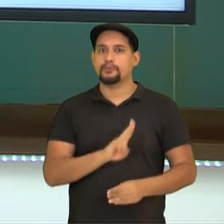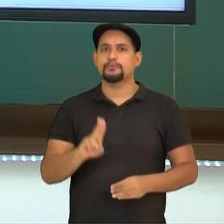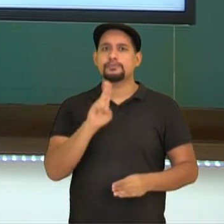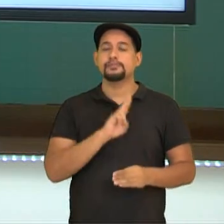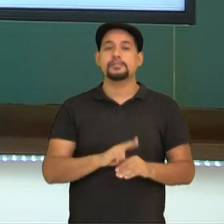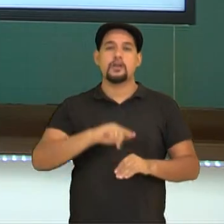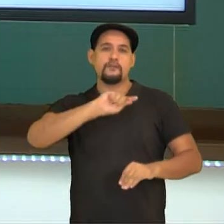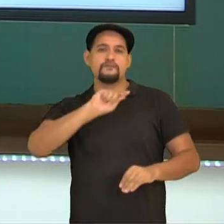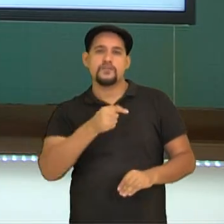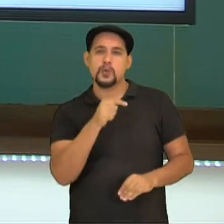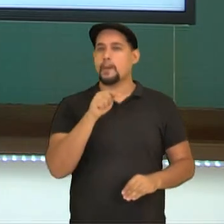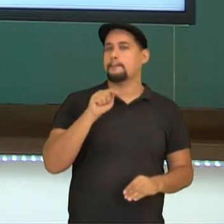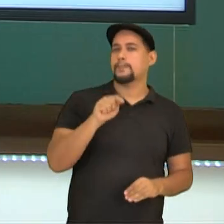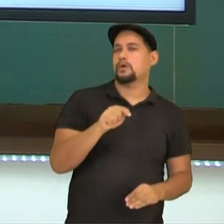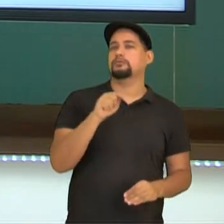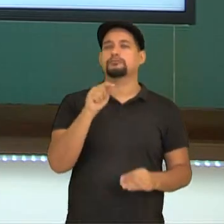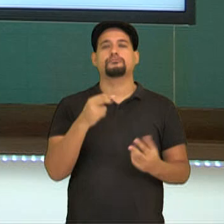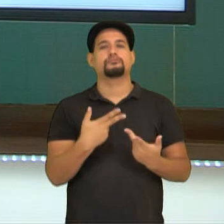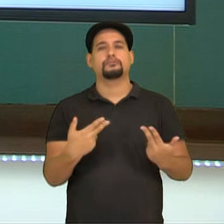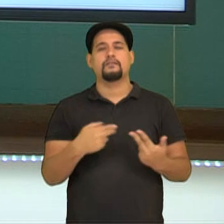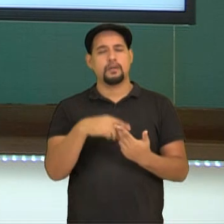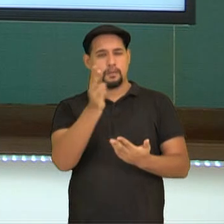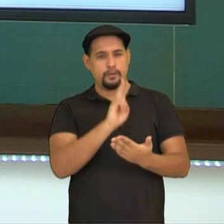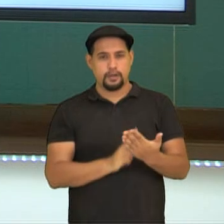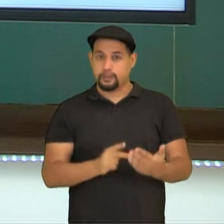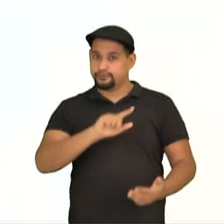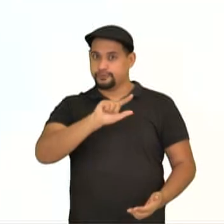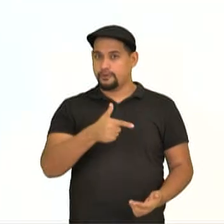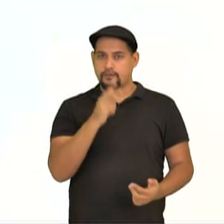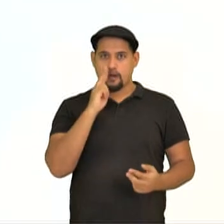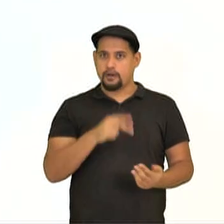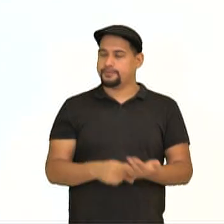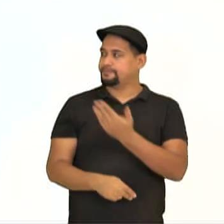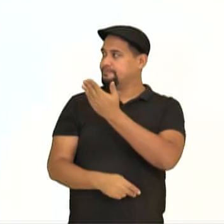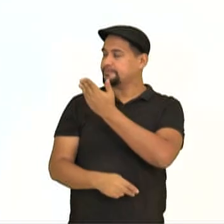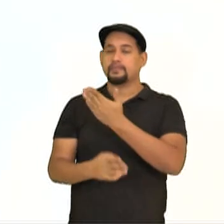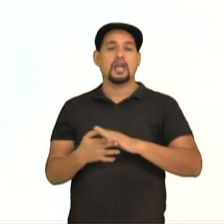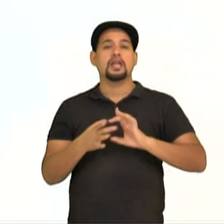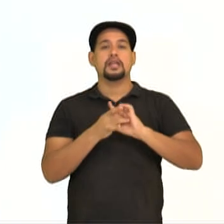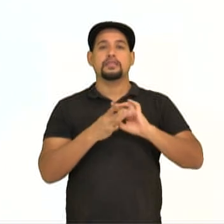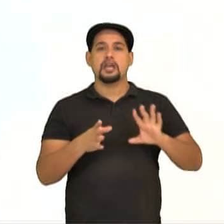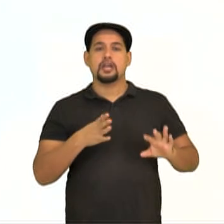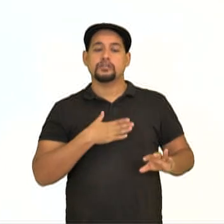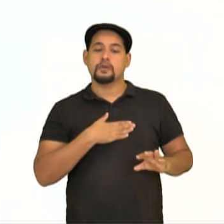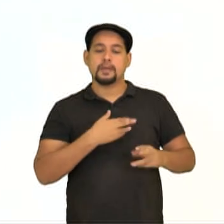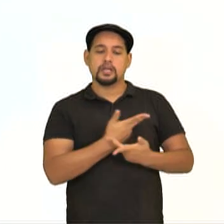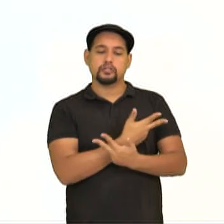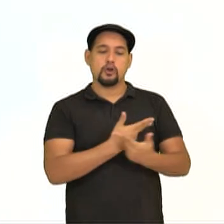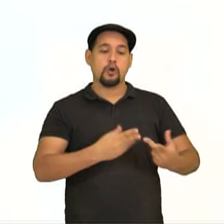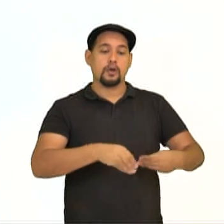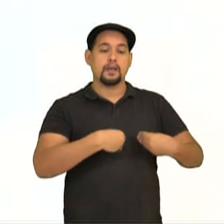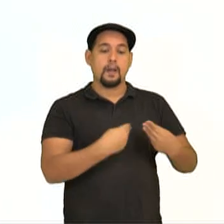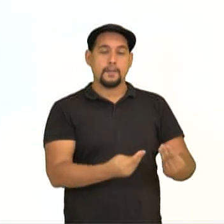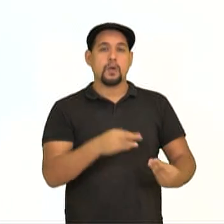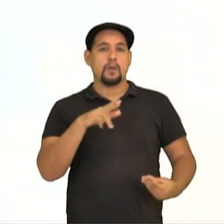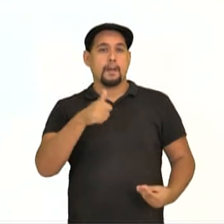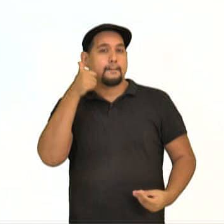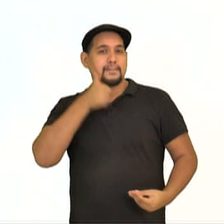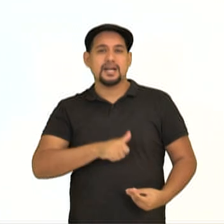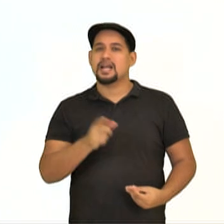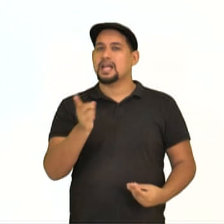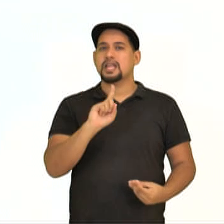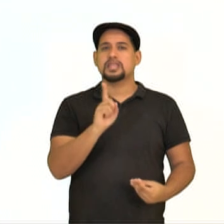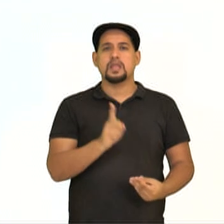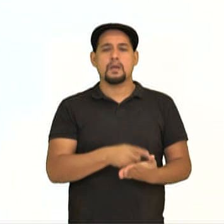de pontuação. Vamos reler aqui? Então, olha. Deixo meus bens à minha irmã, não ao meu sobrinho. Jamais será paga a conta